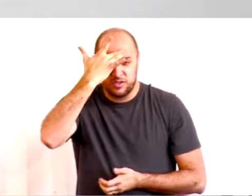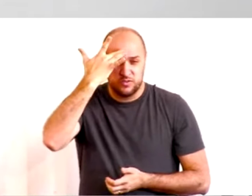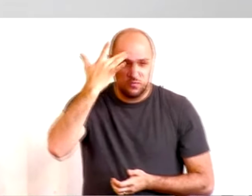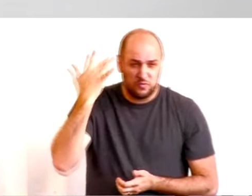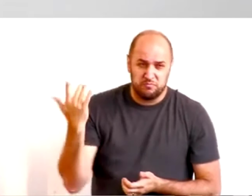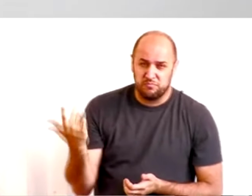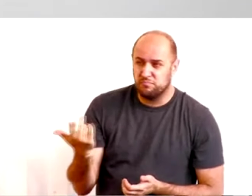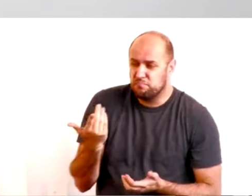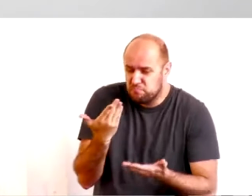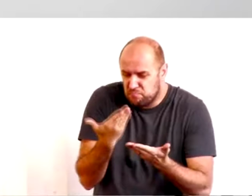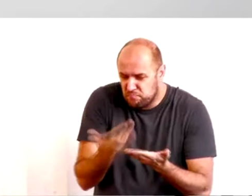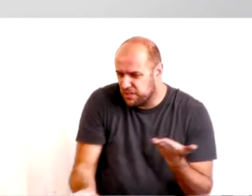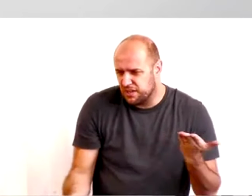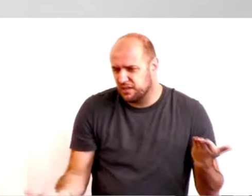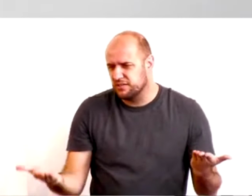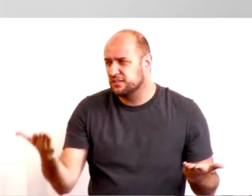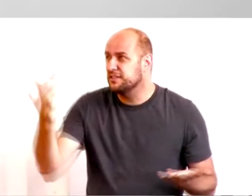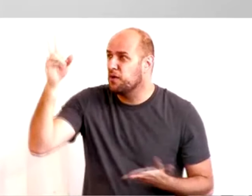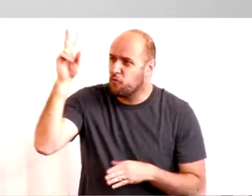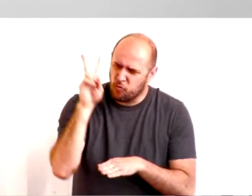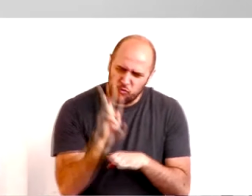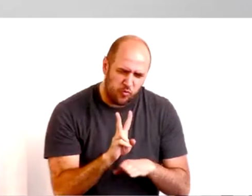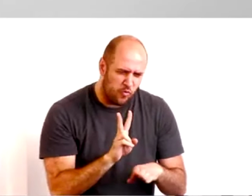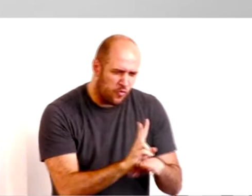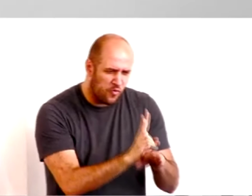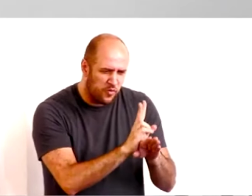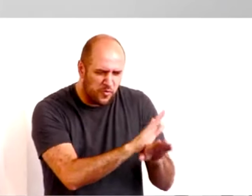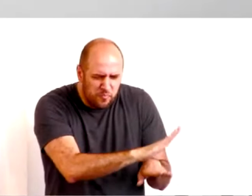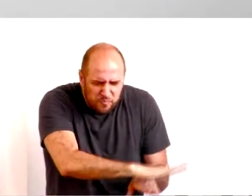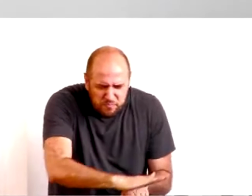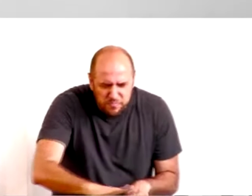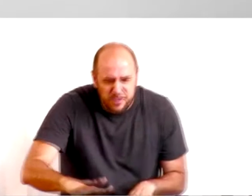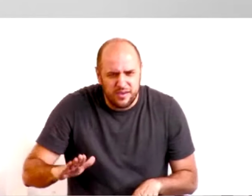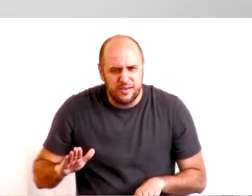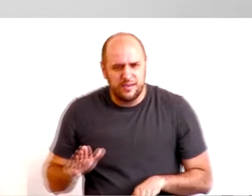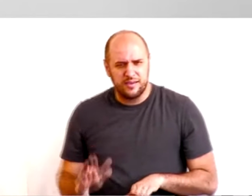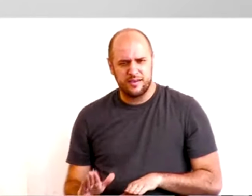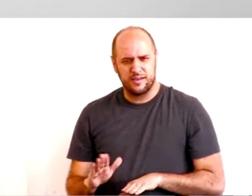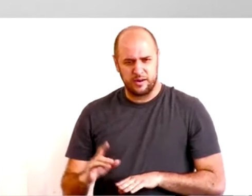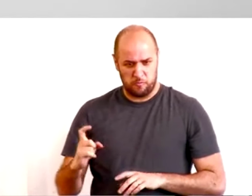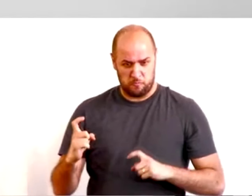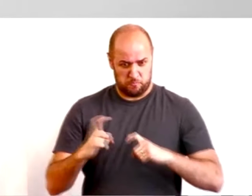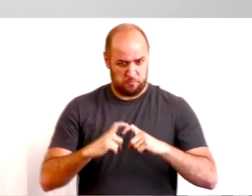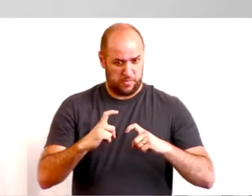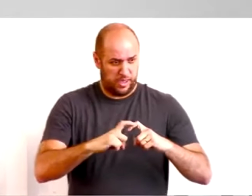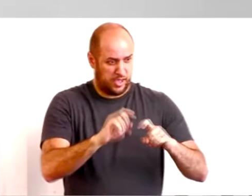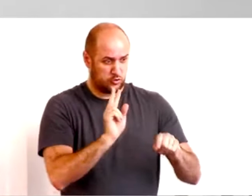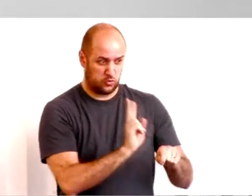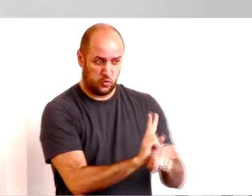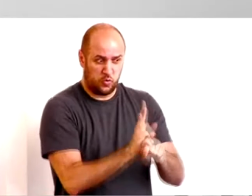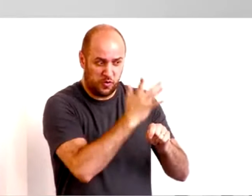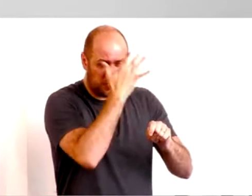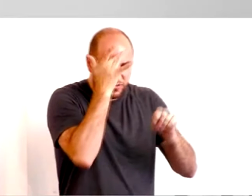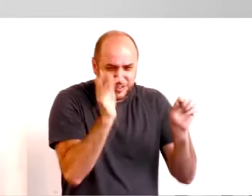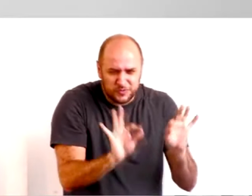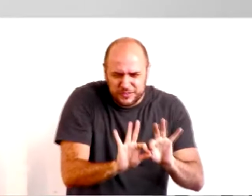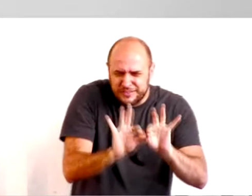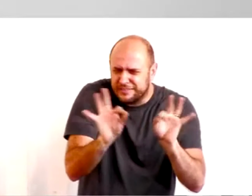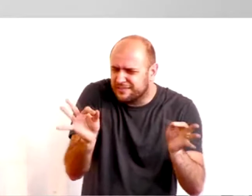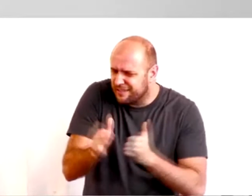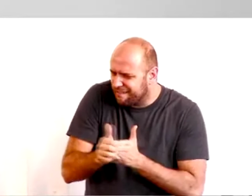desafortunados, o protetor dos pequenos, o doutor das pessoas simples, o guia